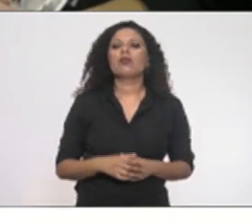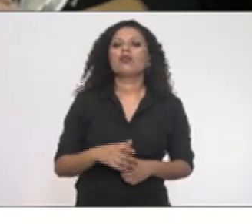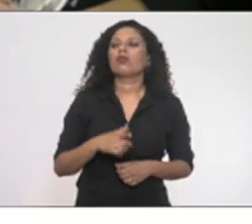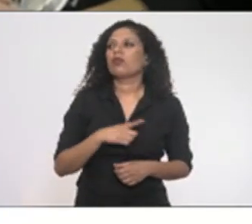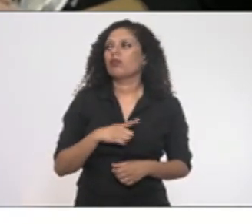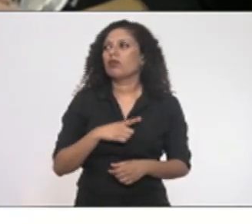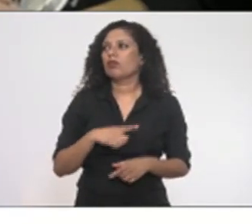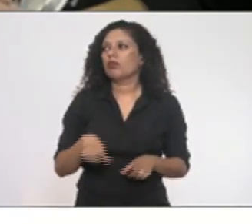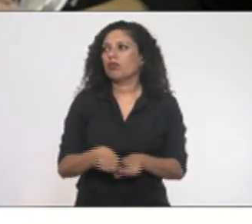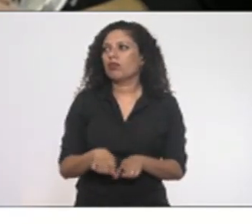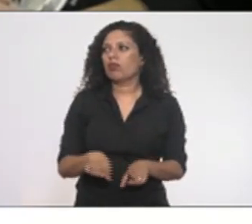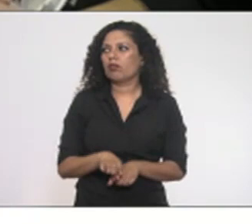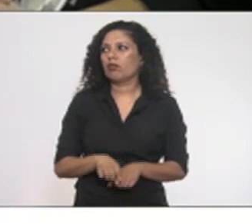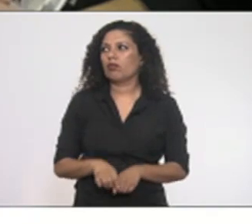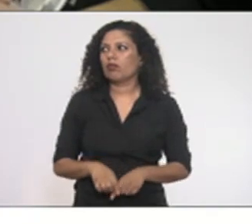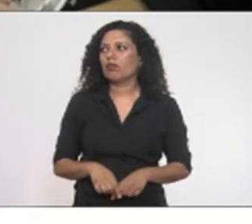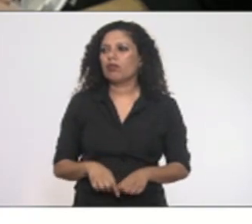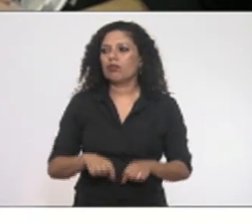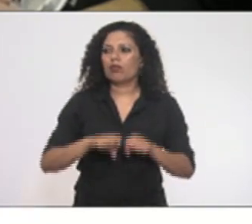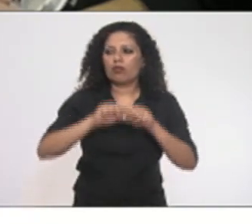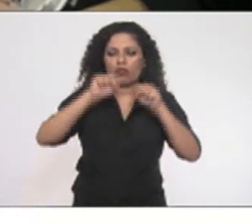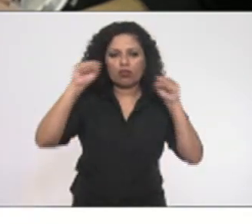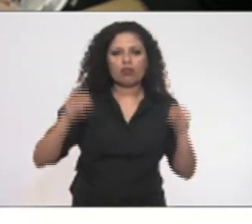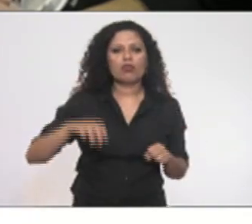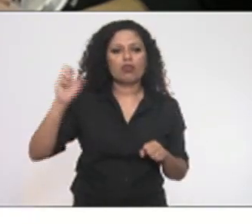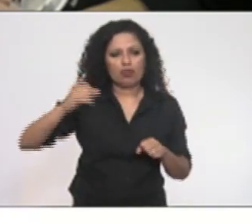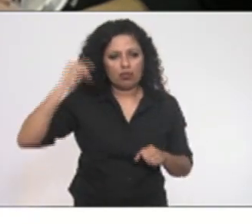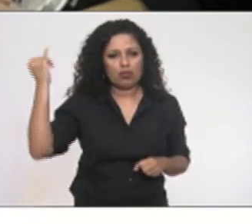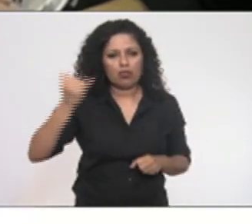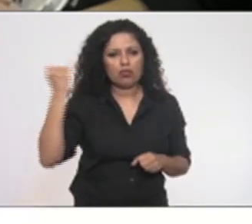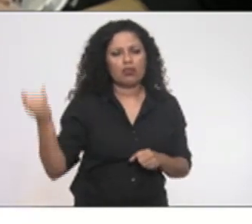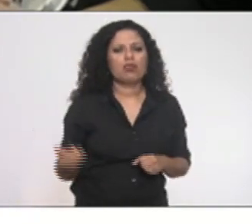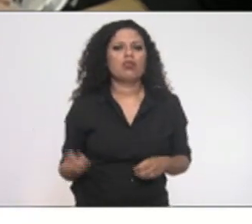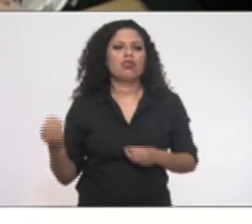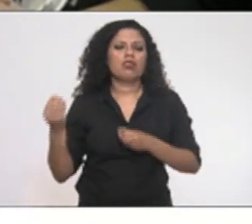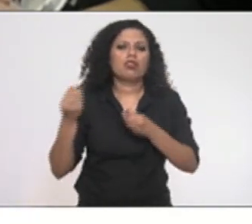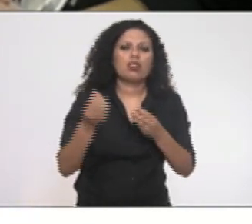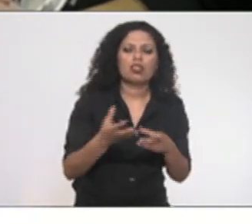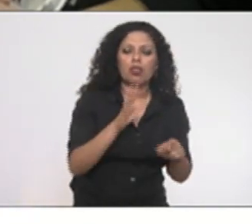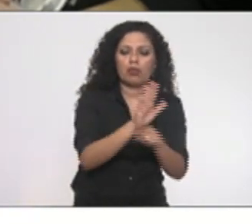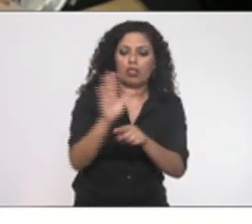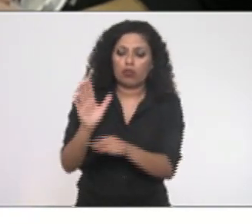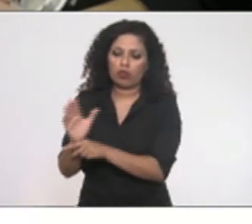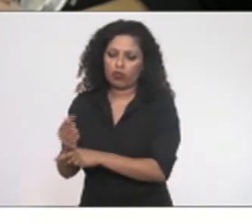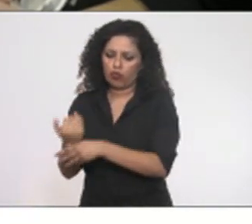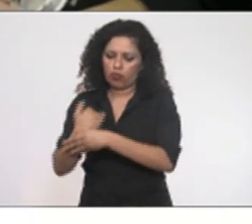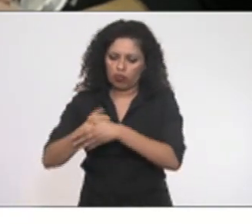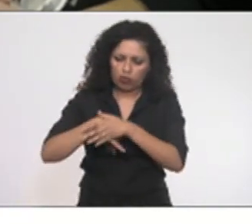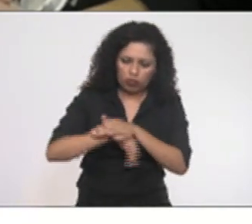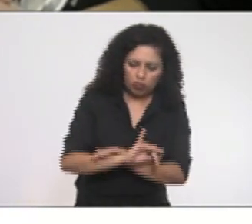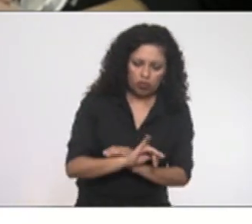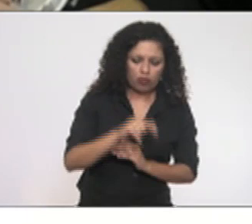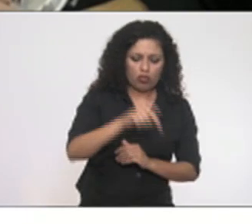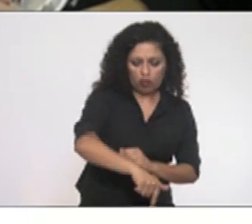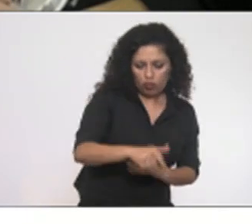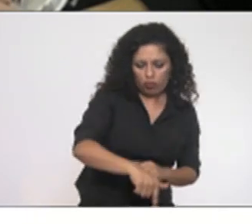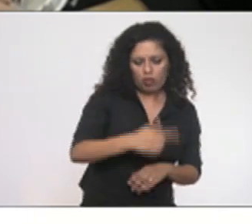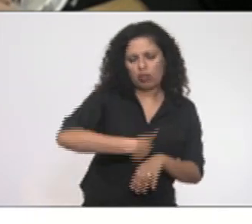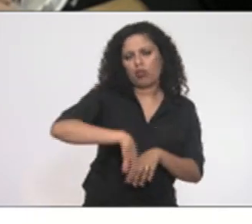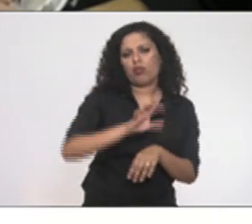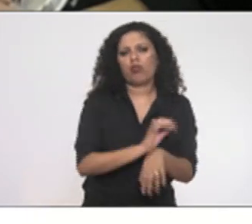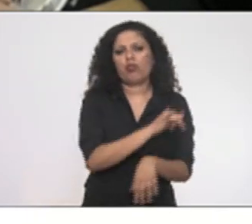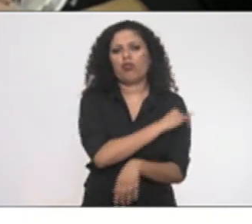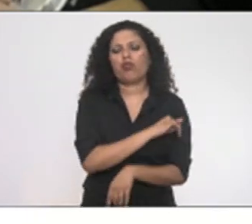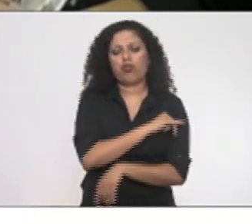mais sustentado. É um setor muito importante que pode trazer uma atratividade de investimento aqui no estado do Rio, onde, como eu falei, a produção deve